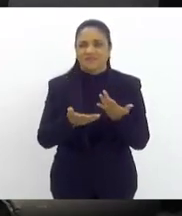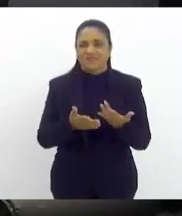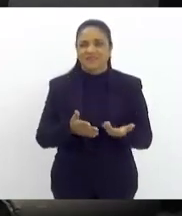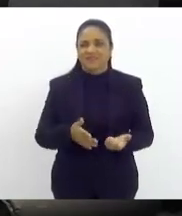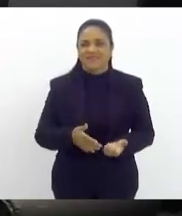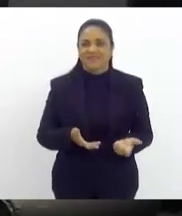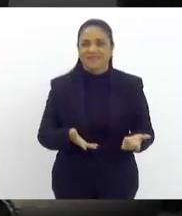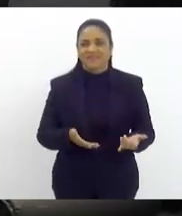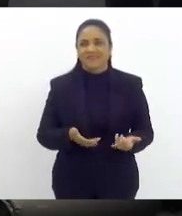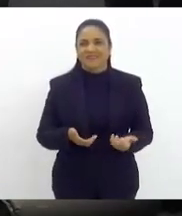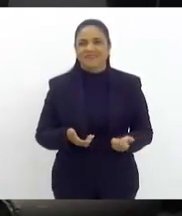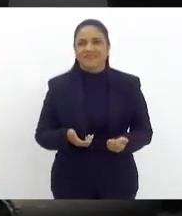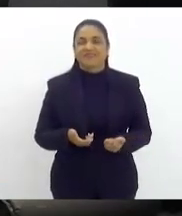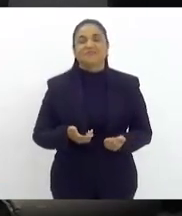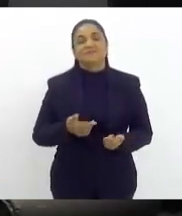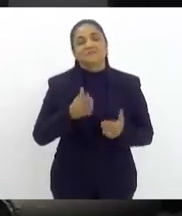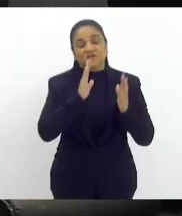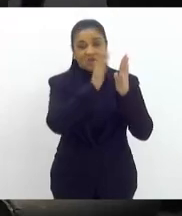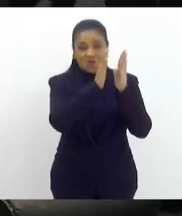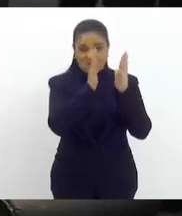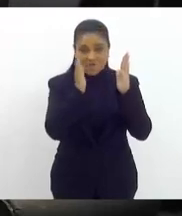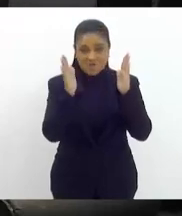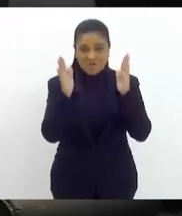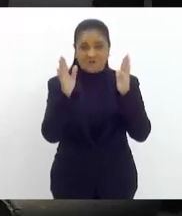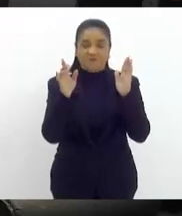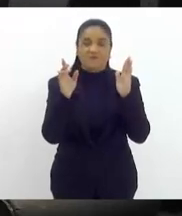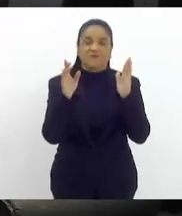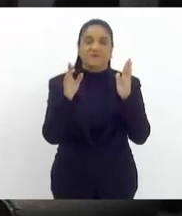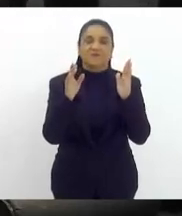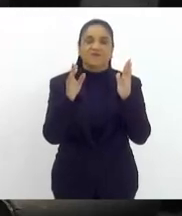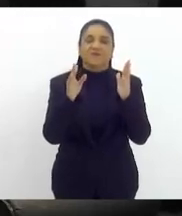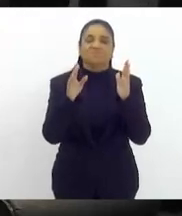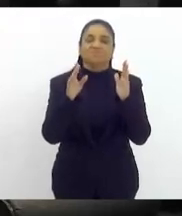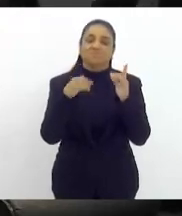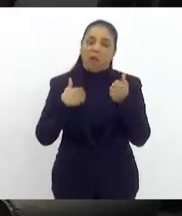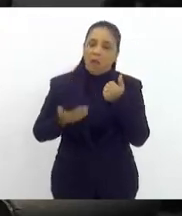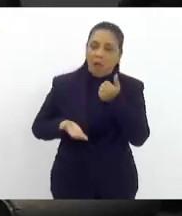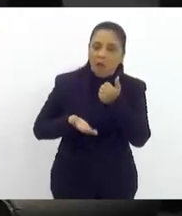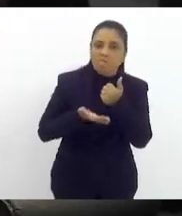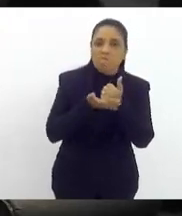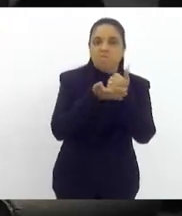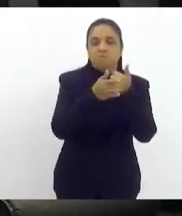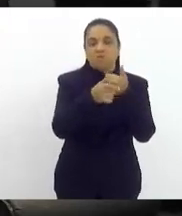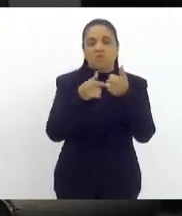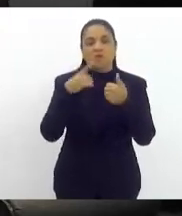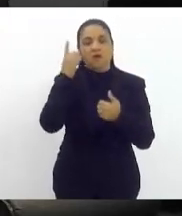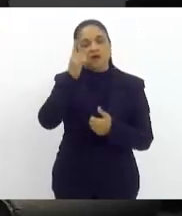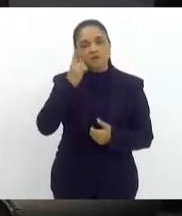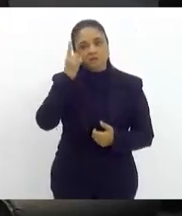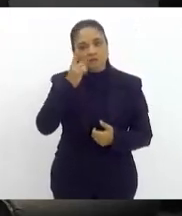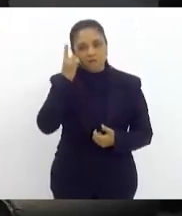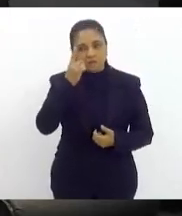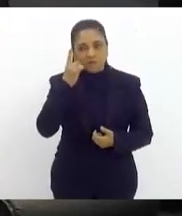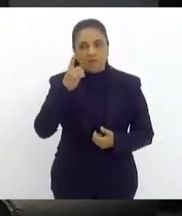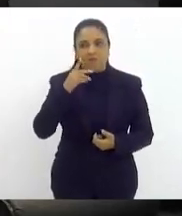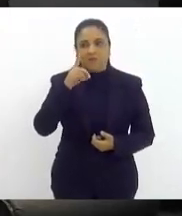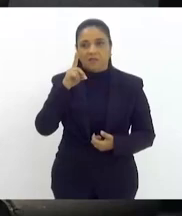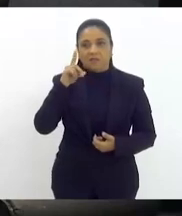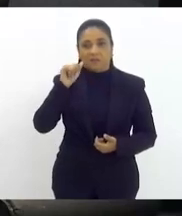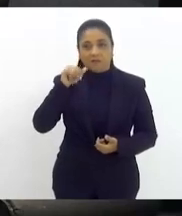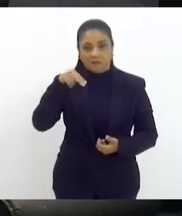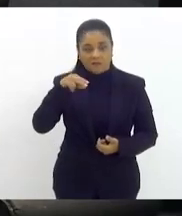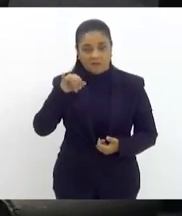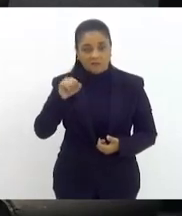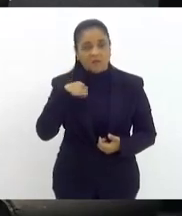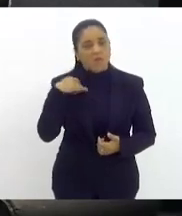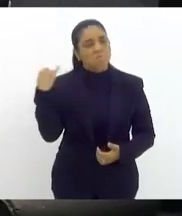Uma questão de ordem também, presidente. Quero dar toda a solidariedade à fala da minha deputada Dani. É muito importante